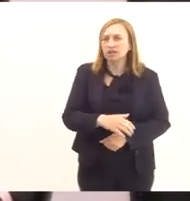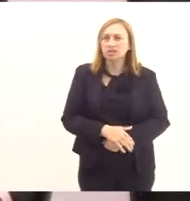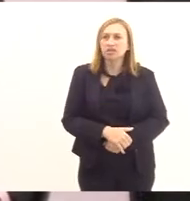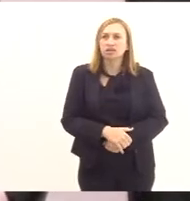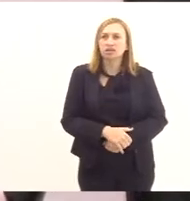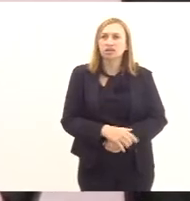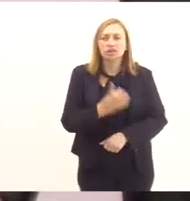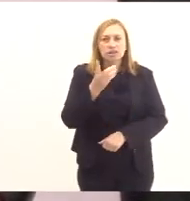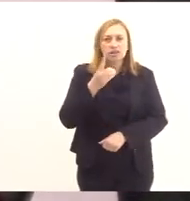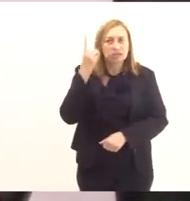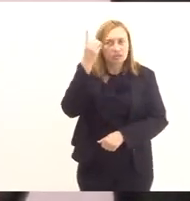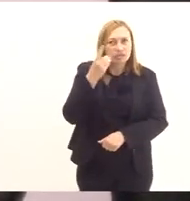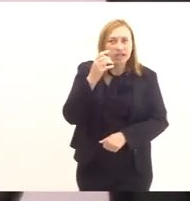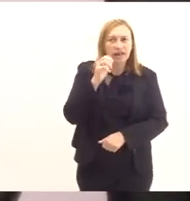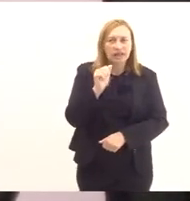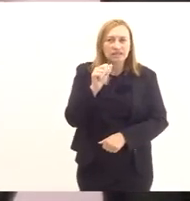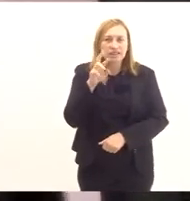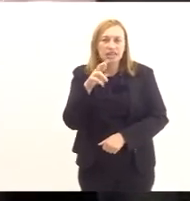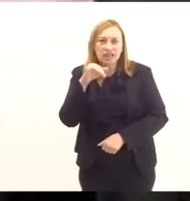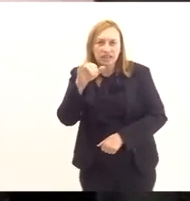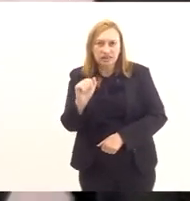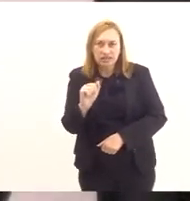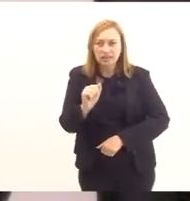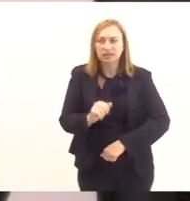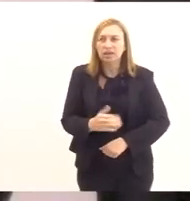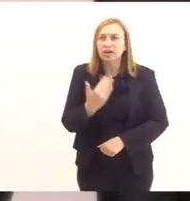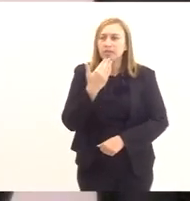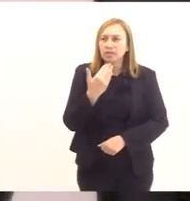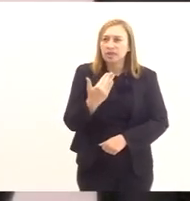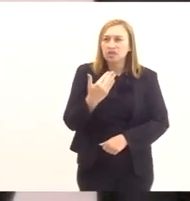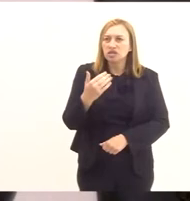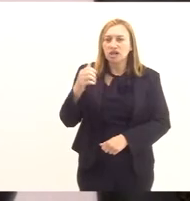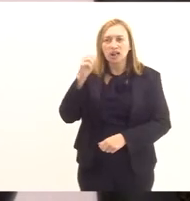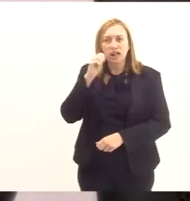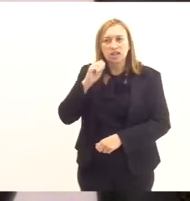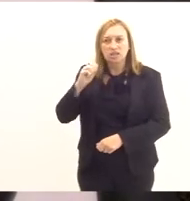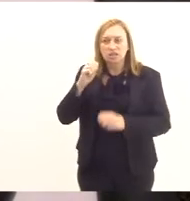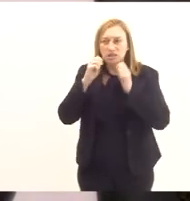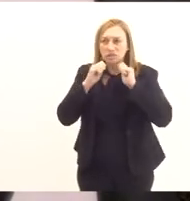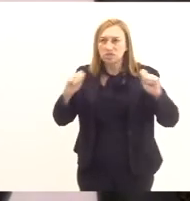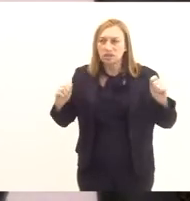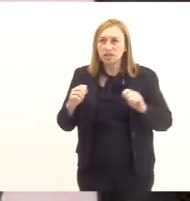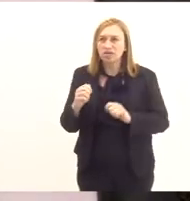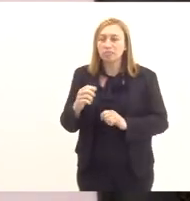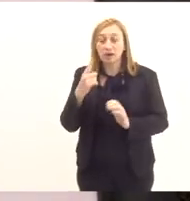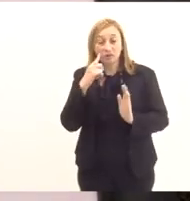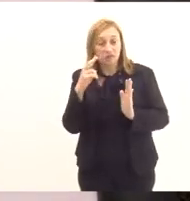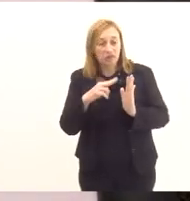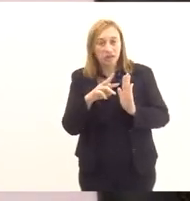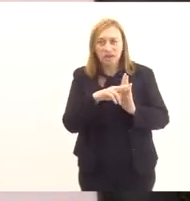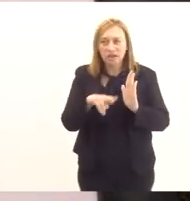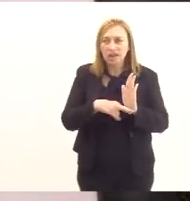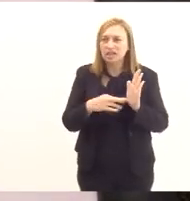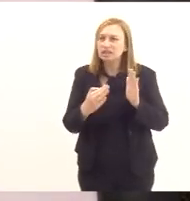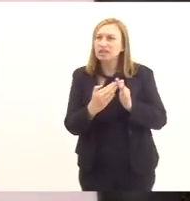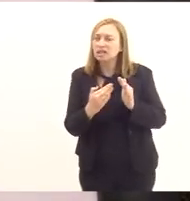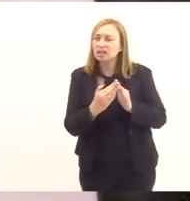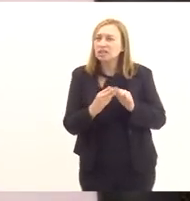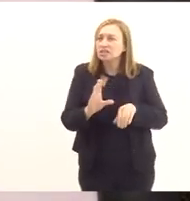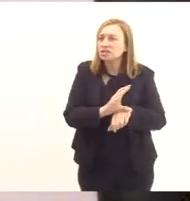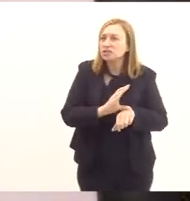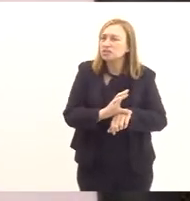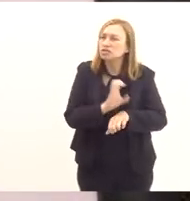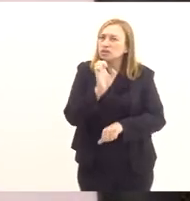deve tá dando Baltazar e pedir a minha assessoria para olhar no Regimento Interno na